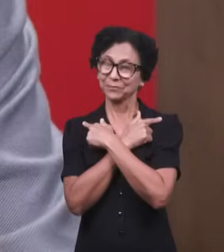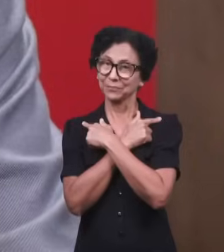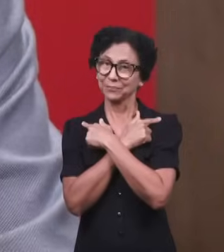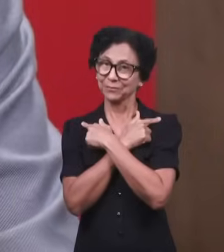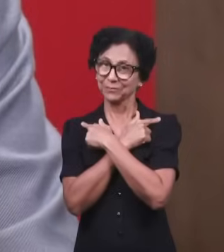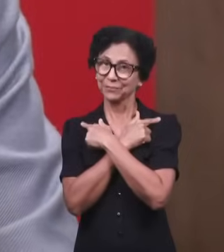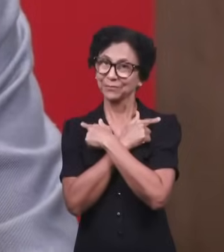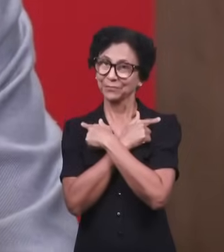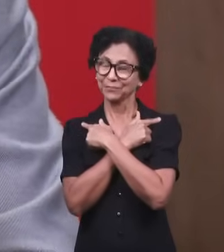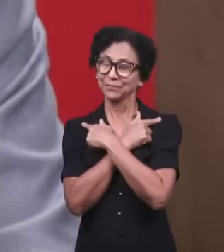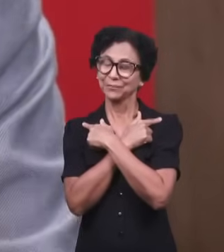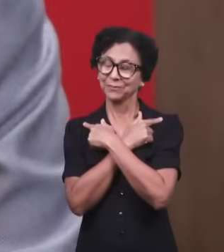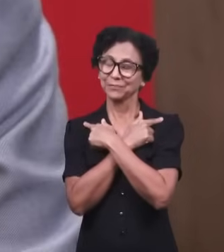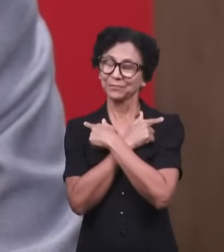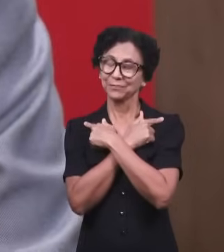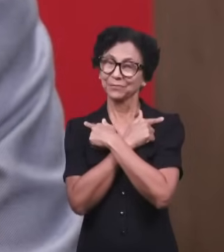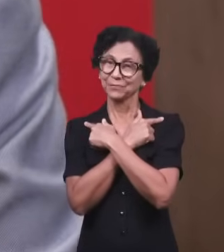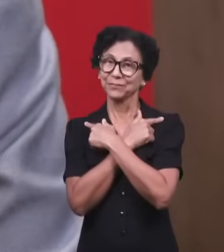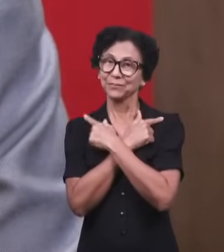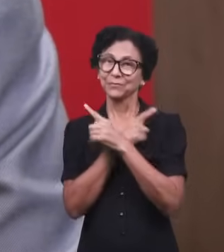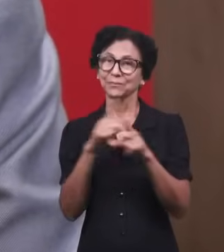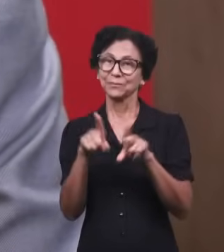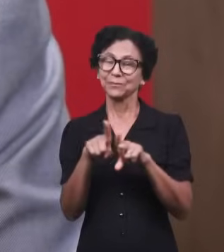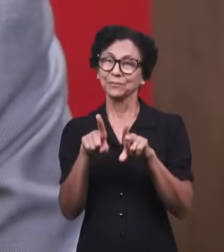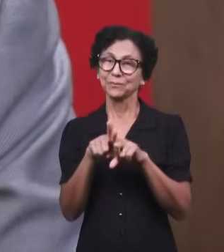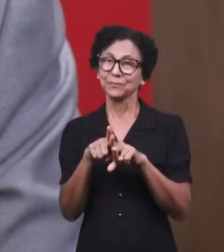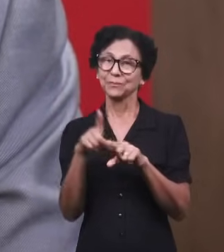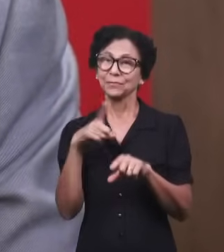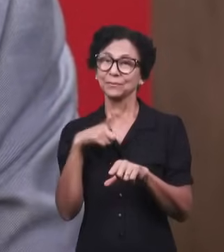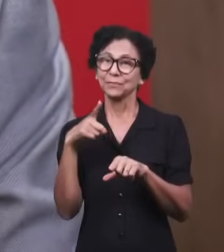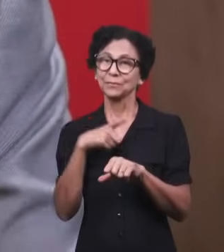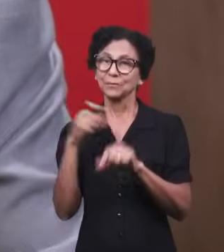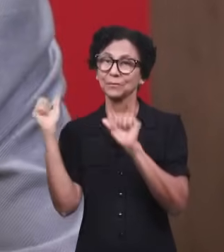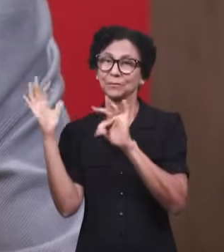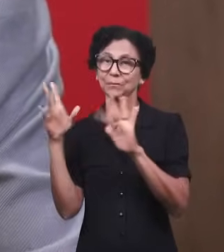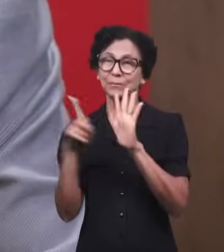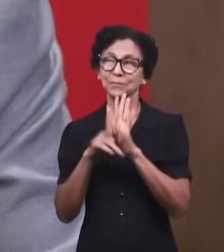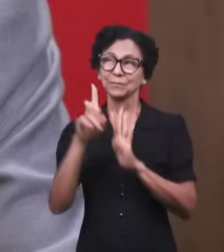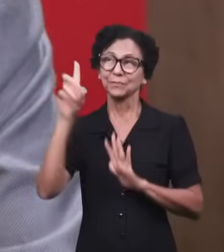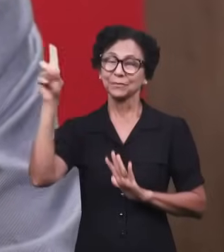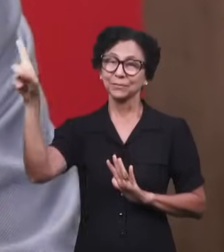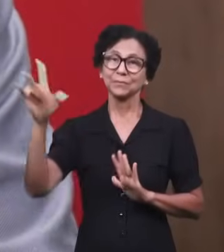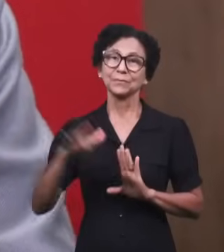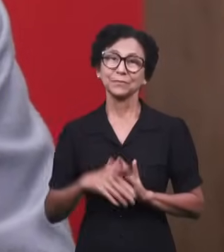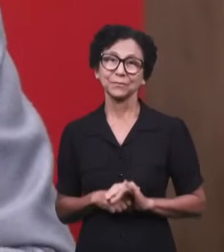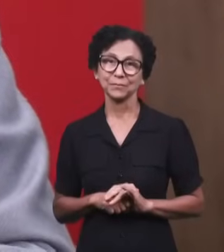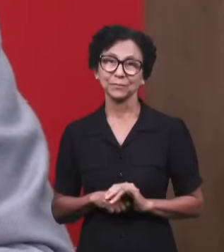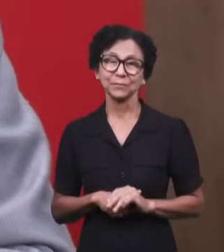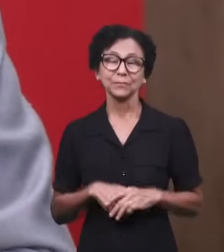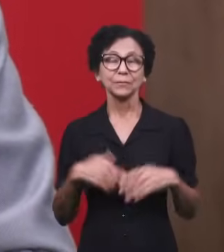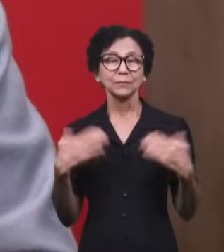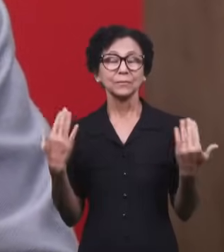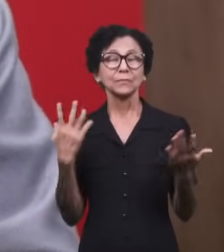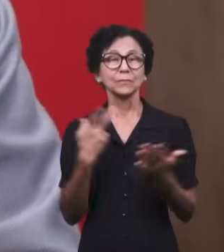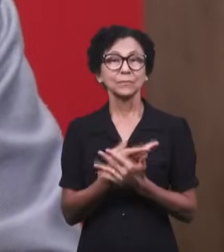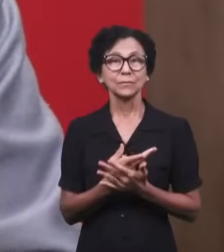Deus na vida de Abraão. Em determinado momento, acontece um problema entre os pastores de Ló e os pastores de